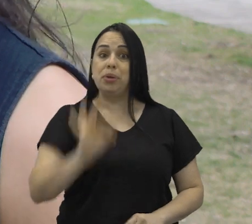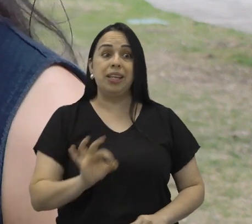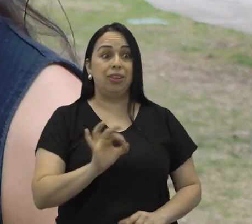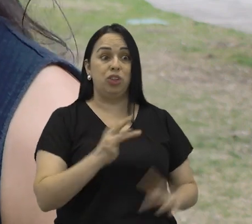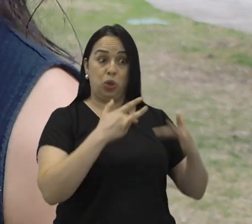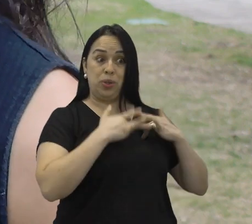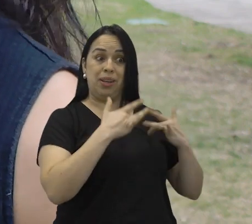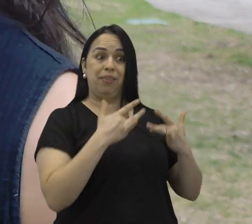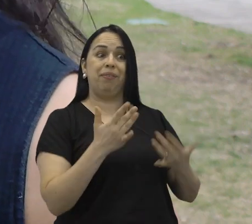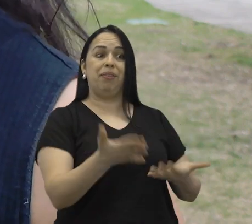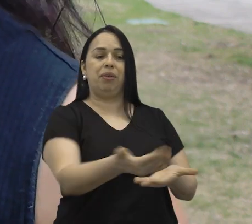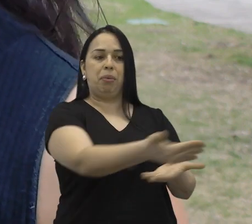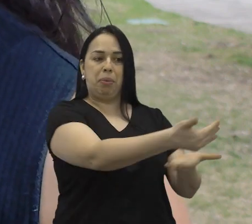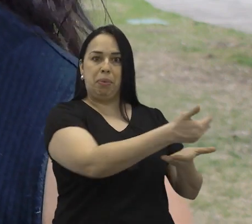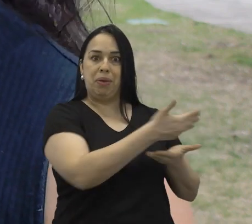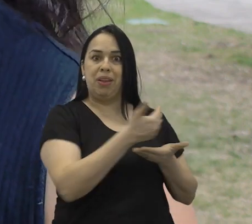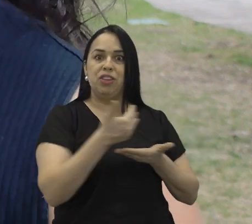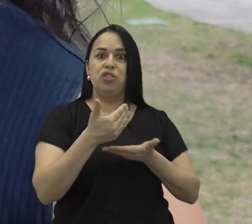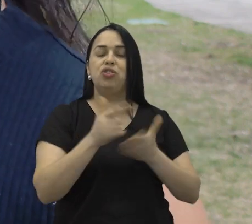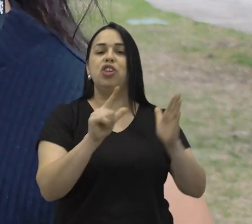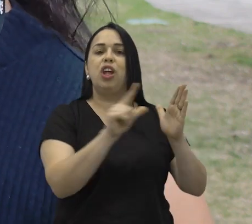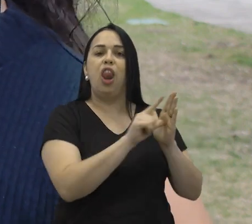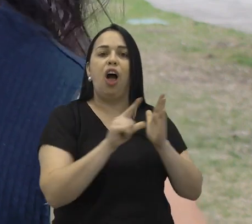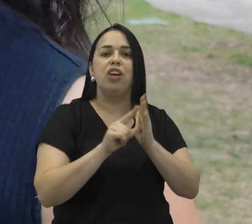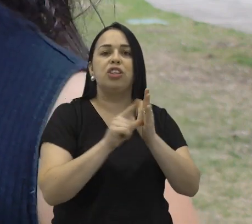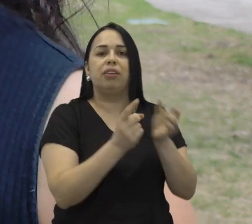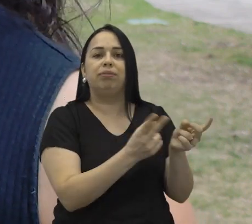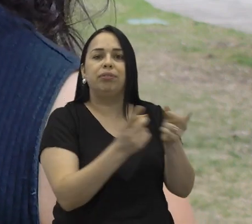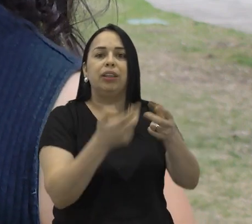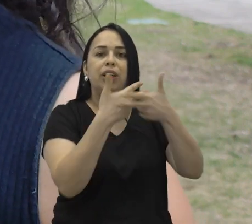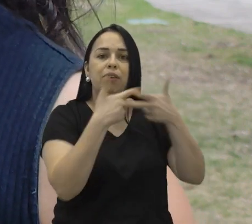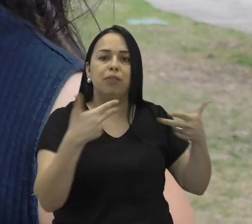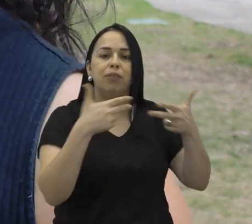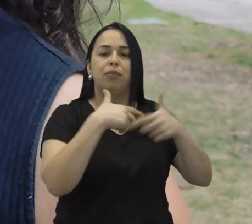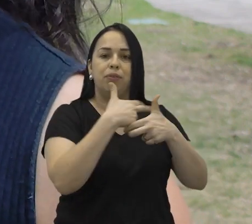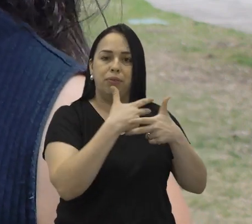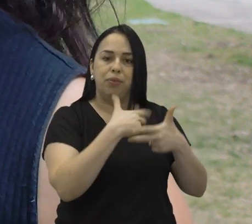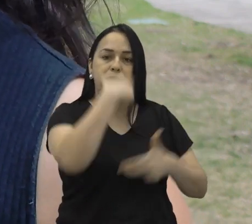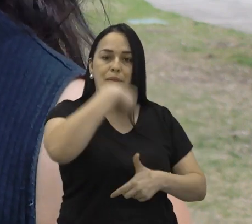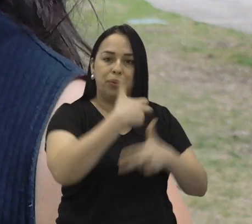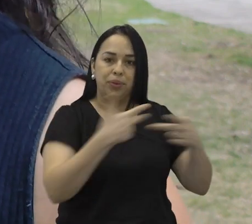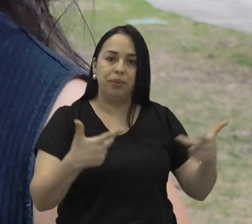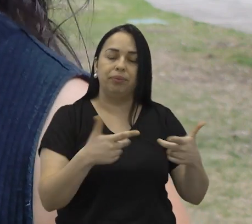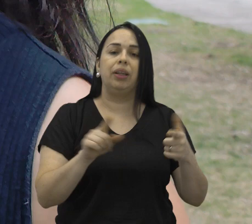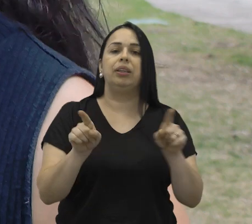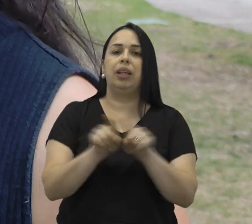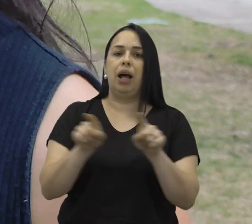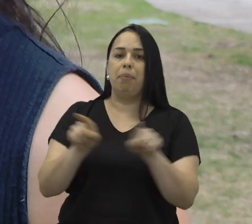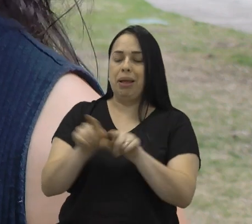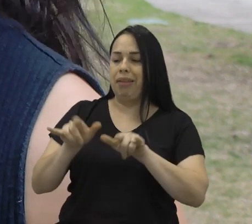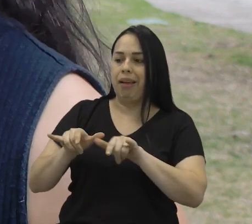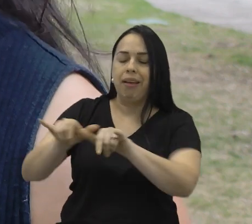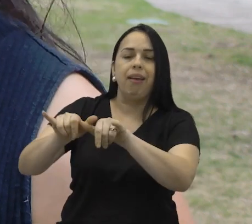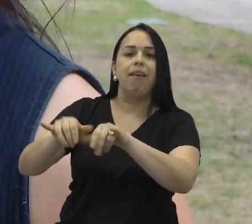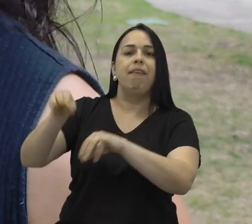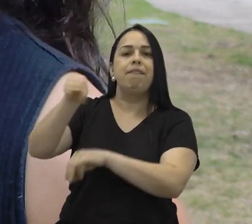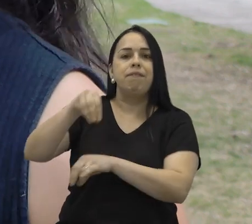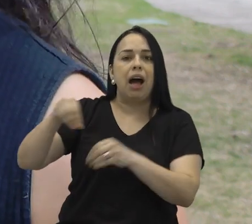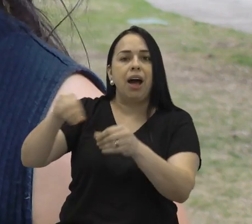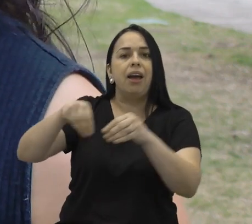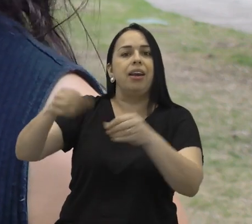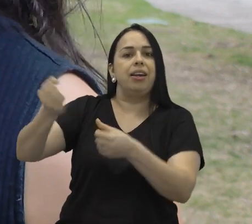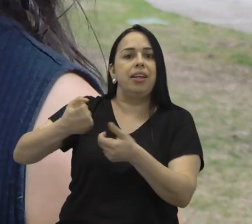verduras e legumes, né? Então alimentos in natura, mas a gente tem também ali uma parte de alimentos não perecíveis, que são sacarias,